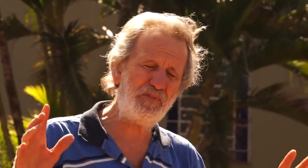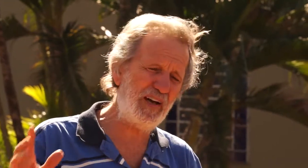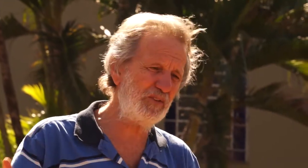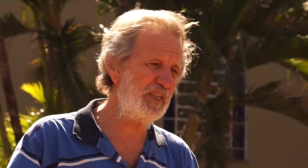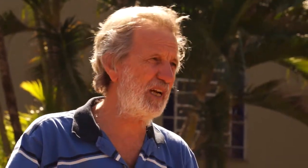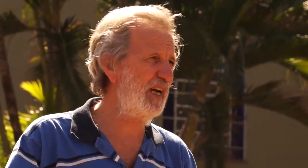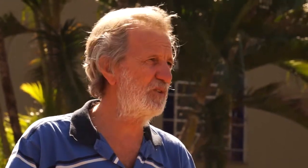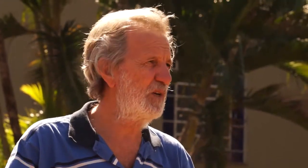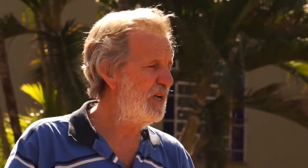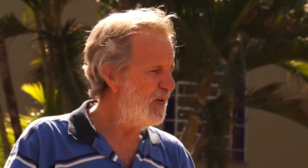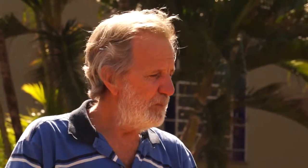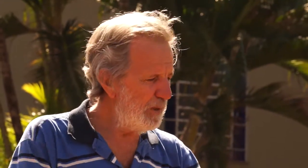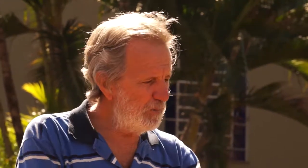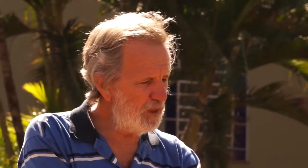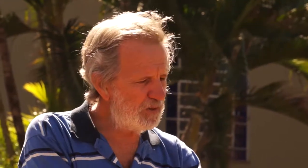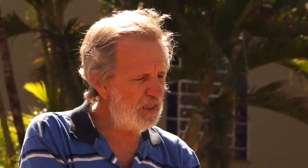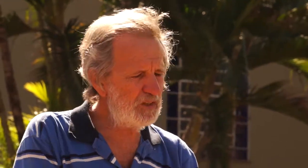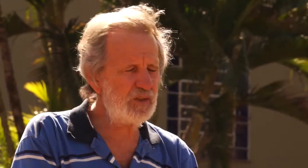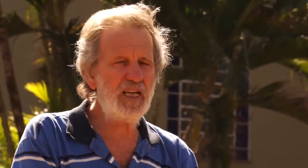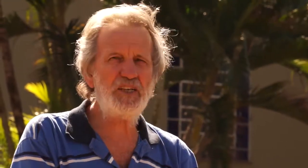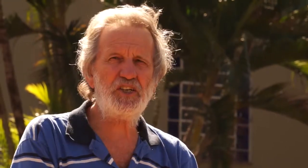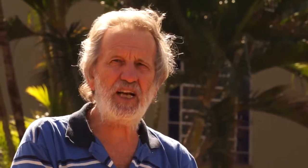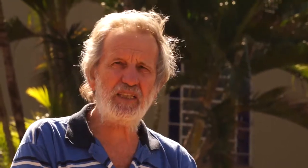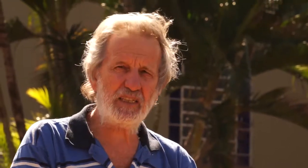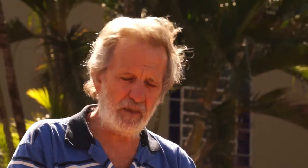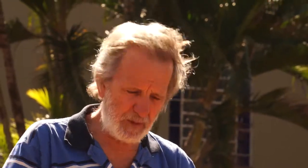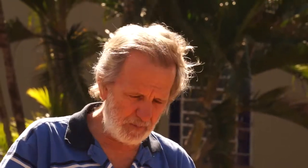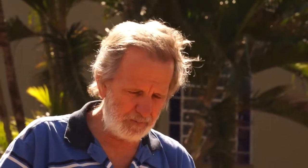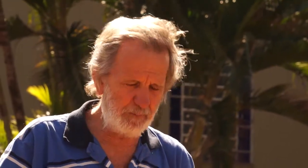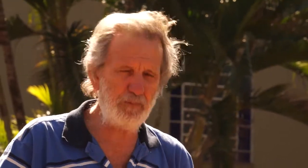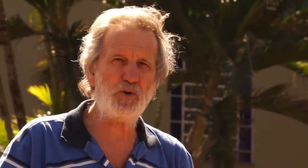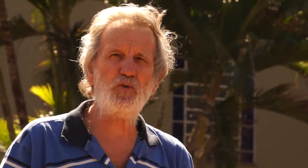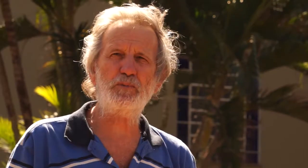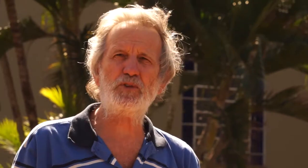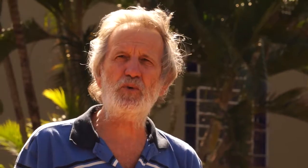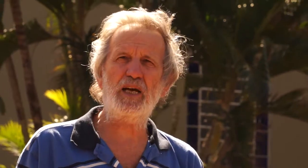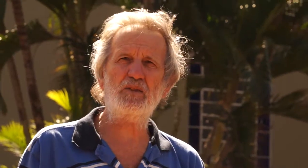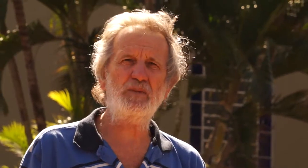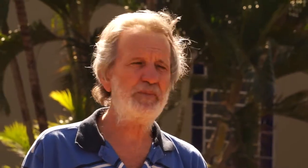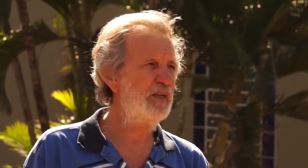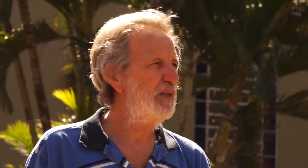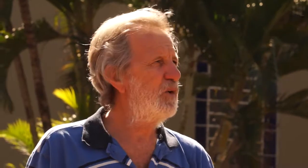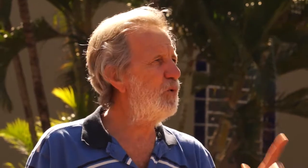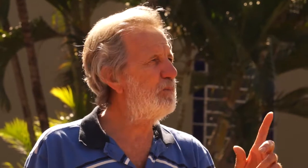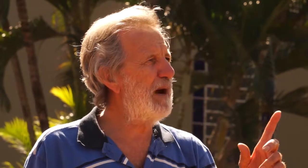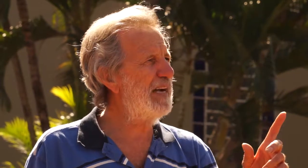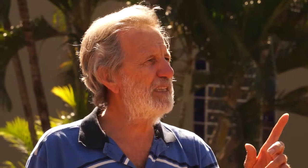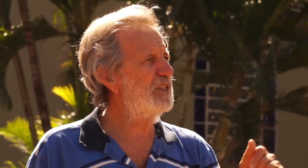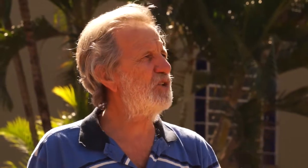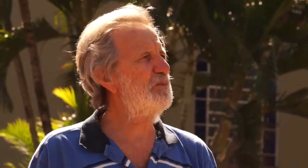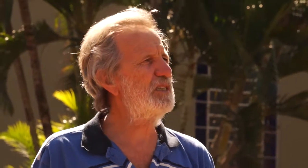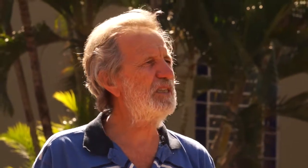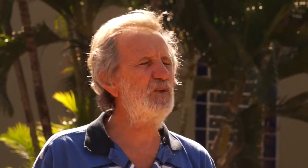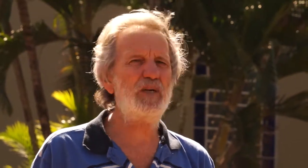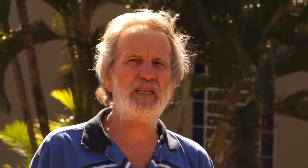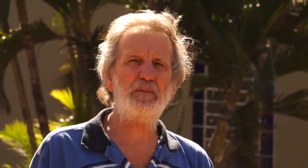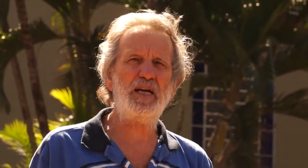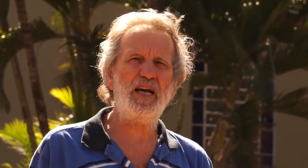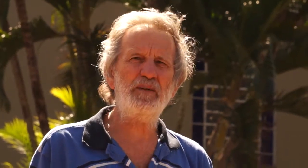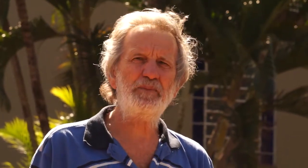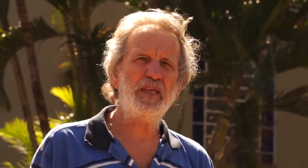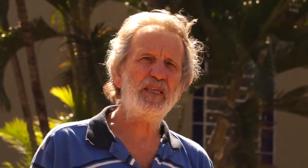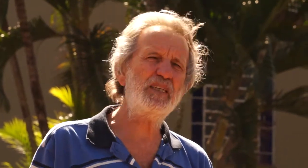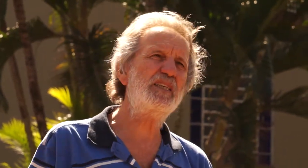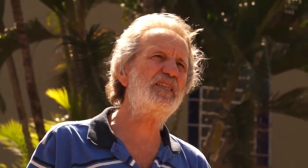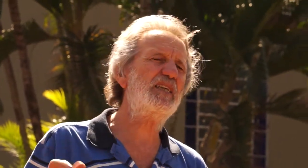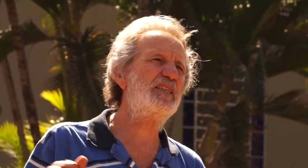que falo de errado, pelo meu terço que é inchada, também pro meu corpo suado. O pai só me ensinou a